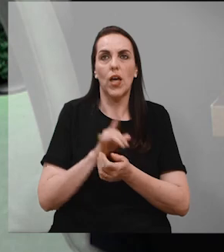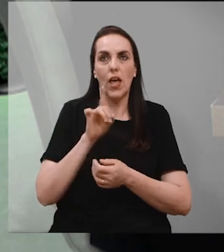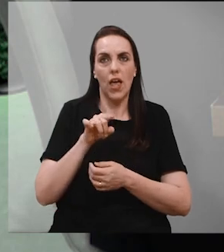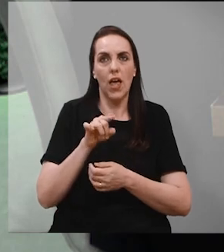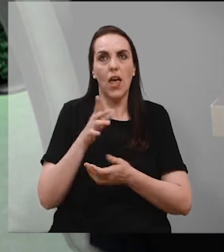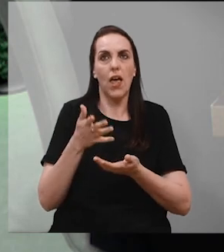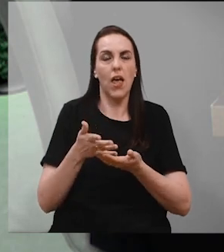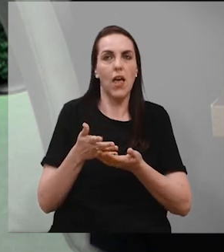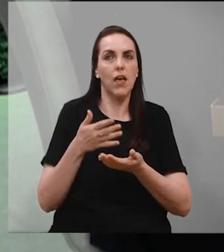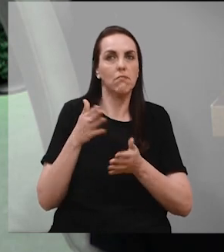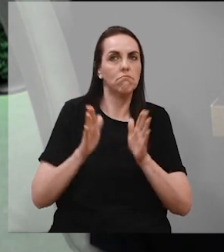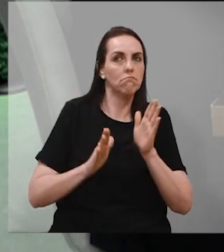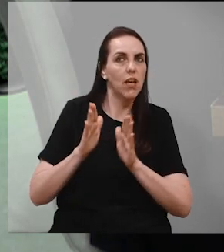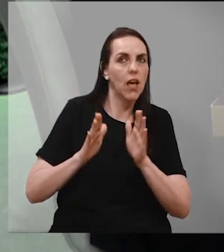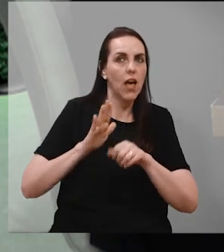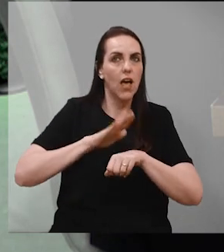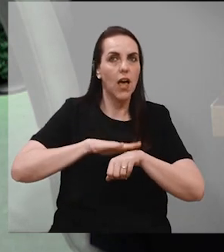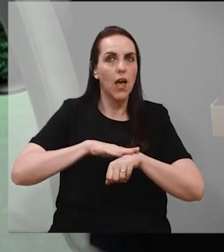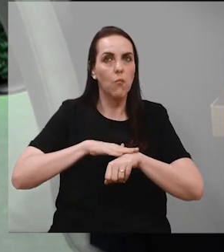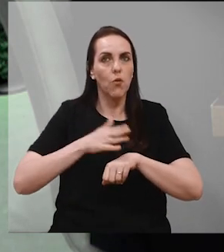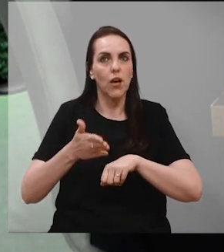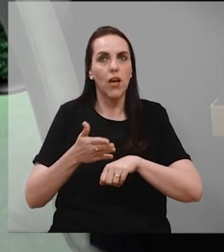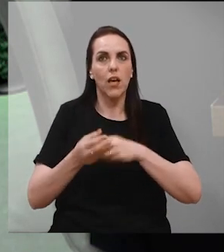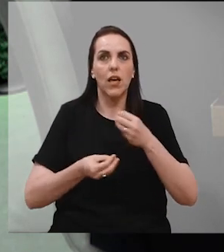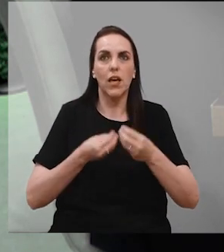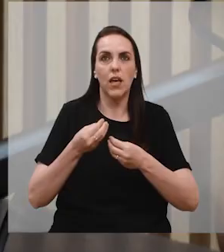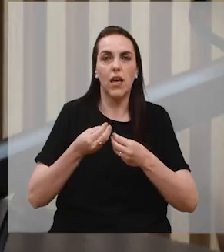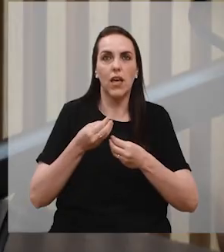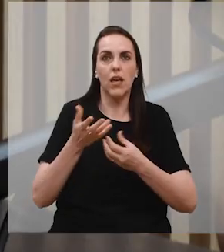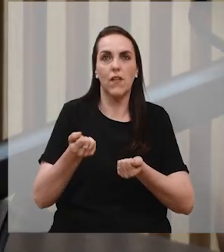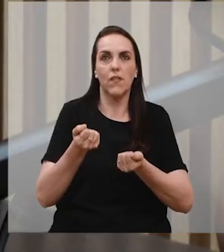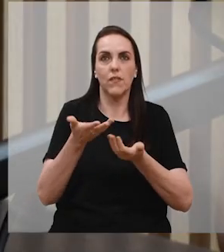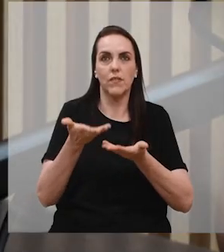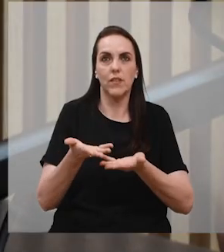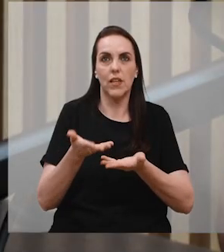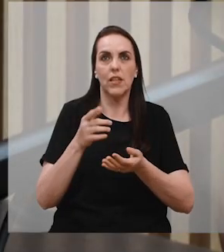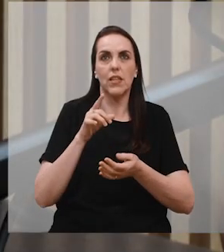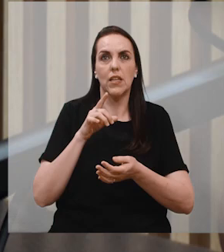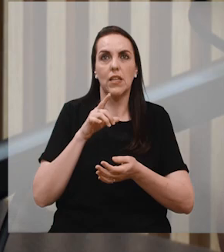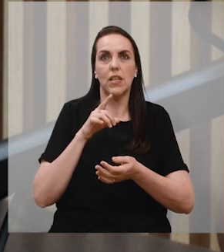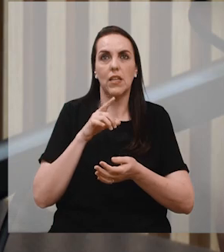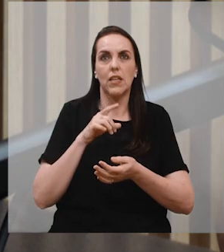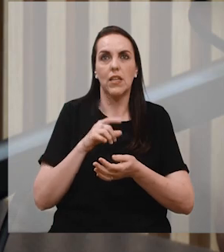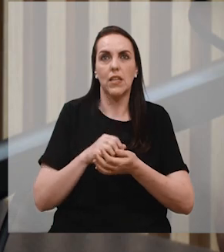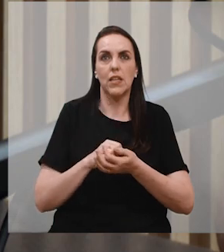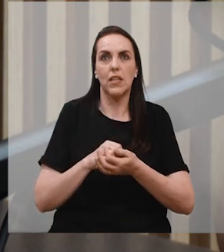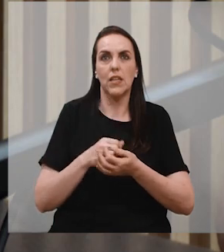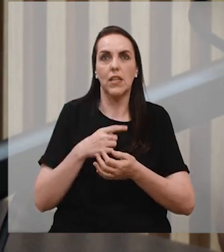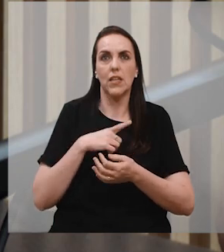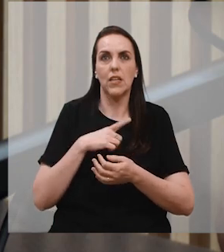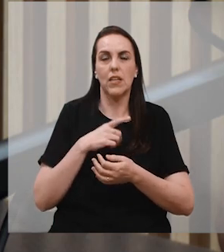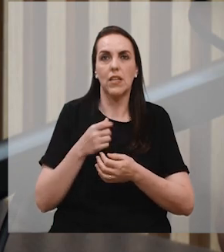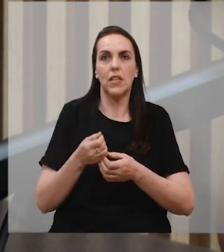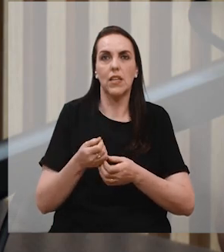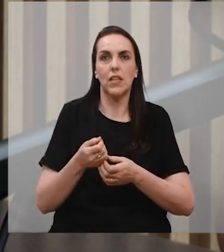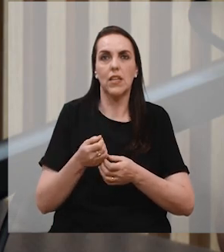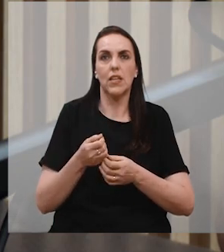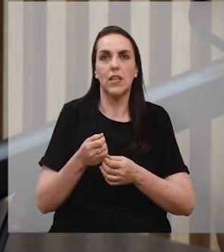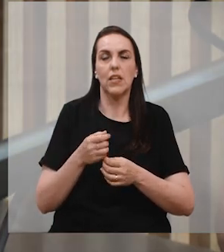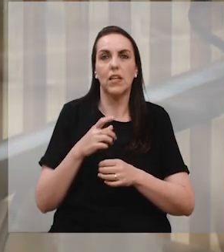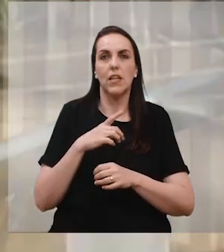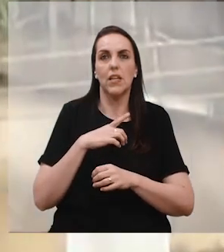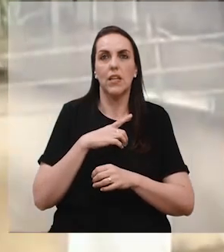Iago, que era nosso estagiário na época, agora acabou saindo. E foi vinculada na TV